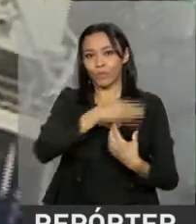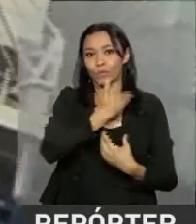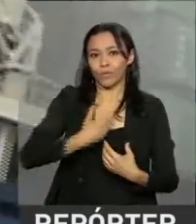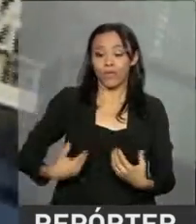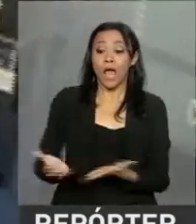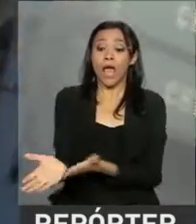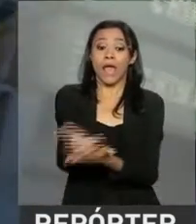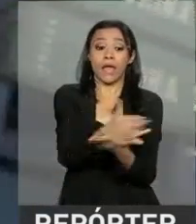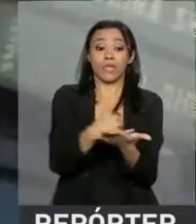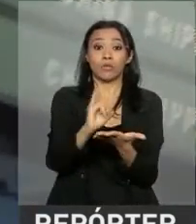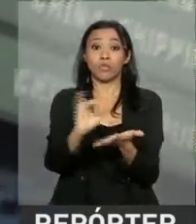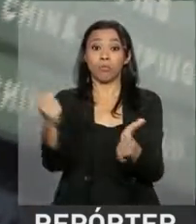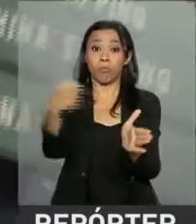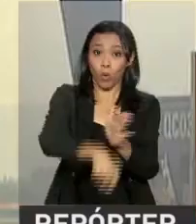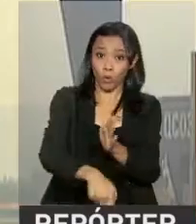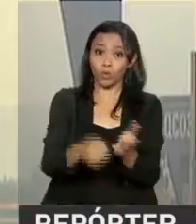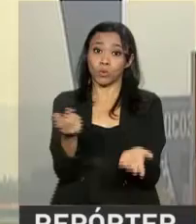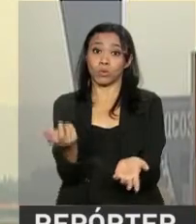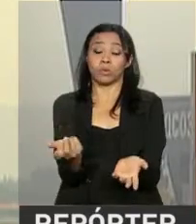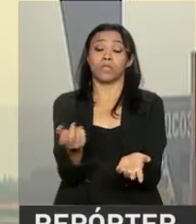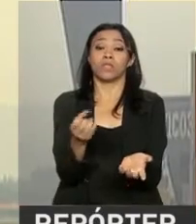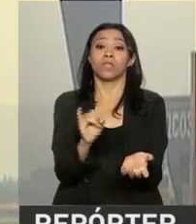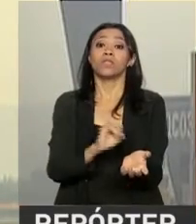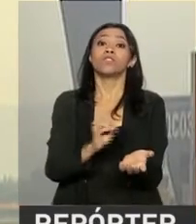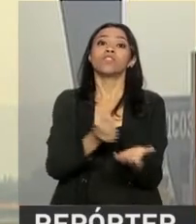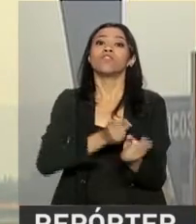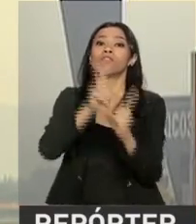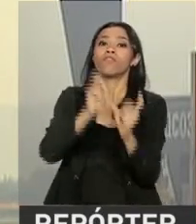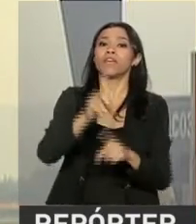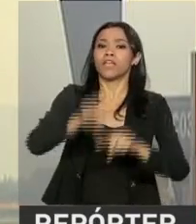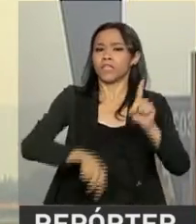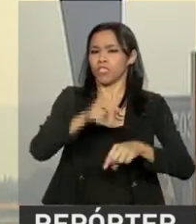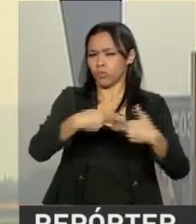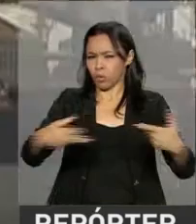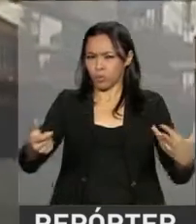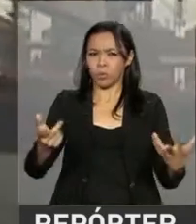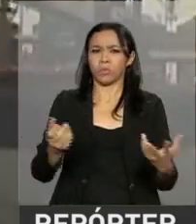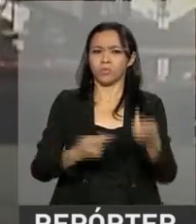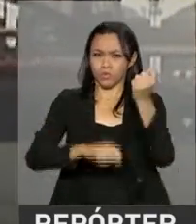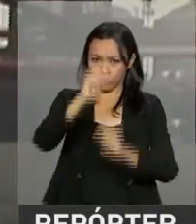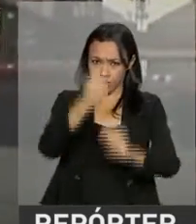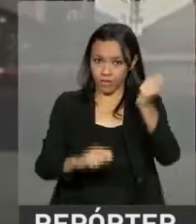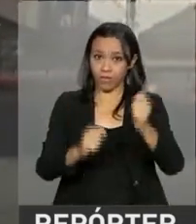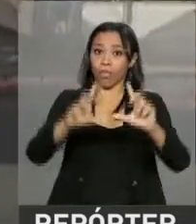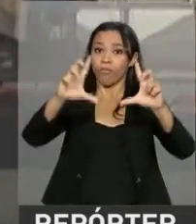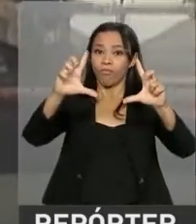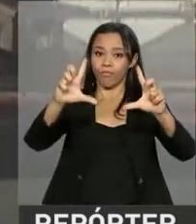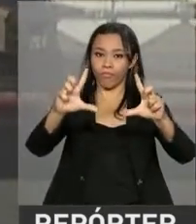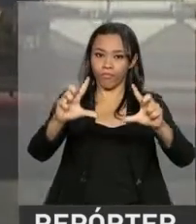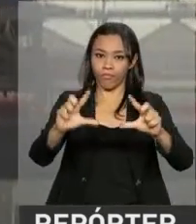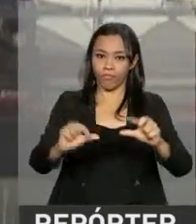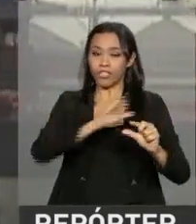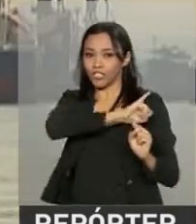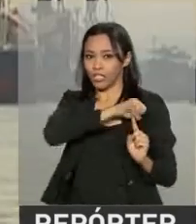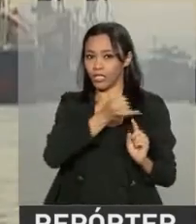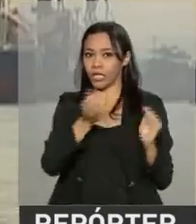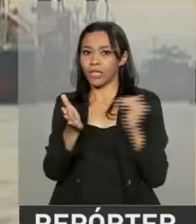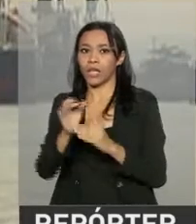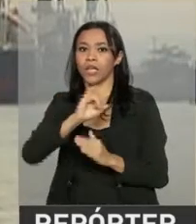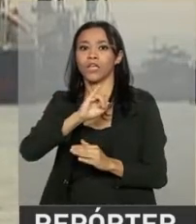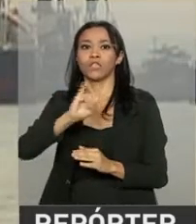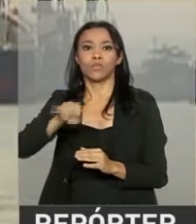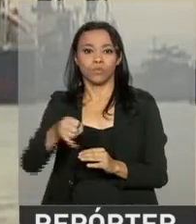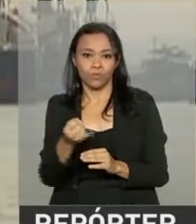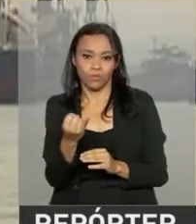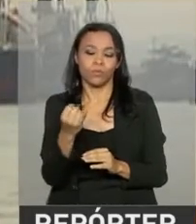como o de importação, de renda e sobre produtos industrializados teve queda de janeiro a julho. O